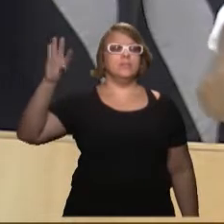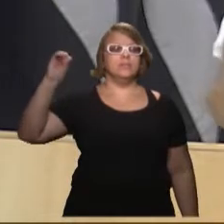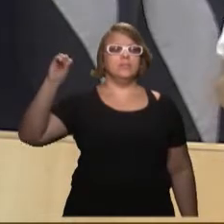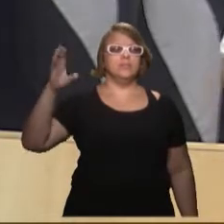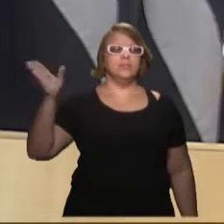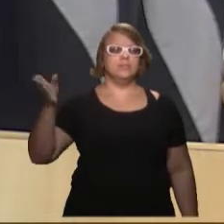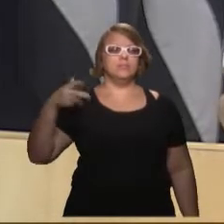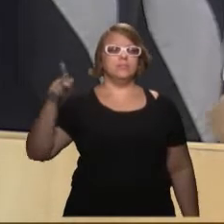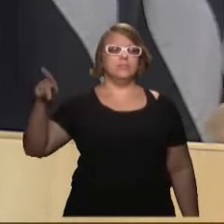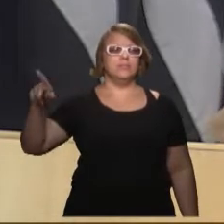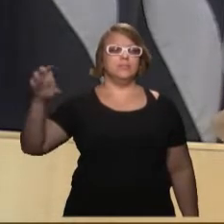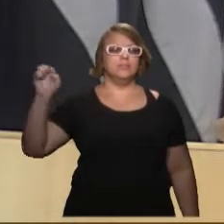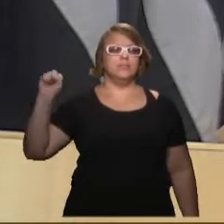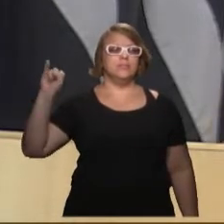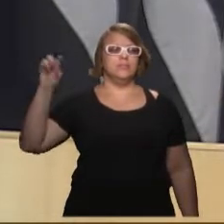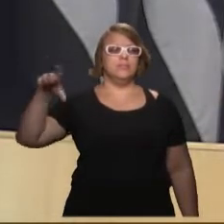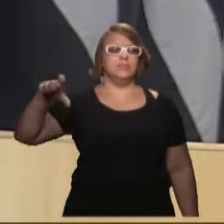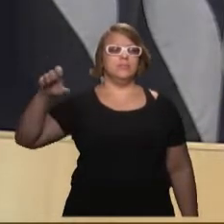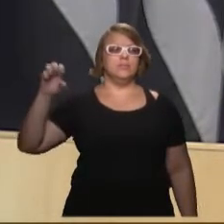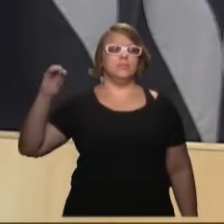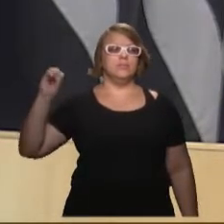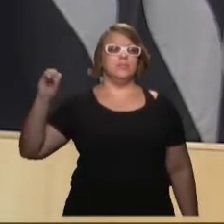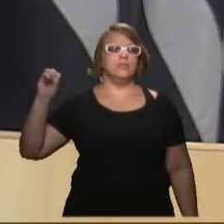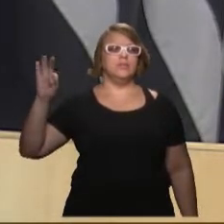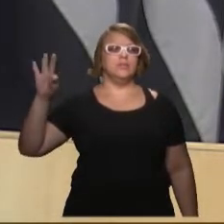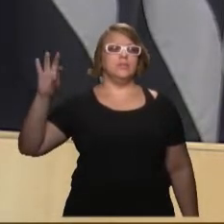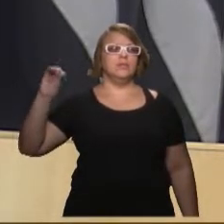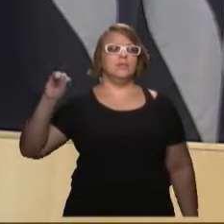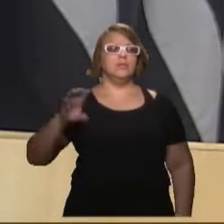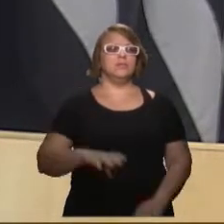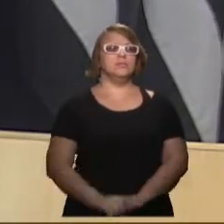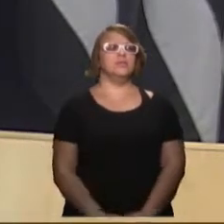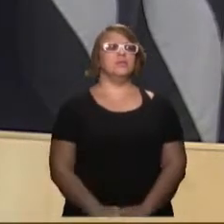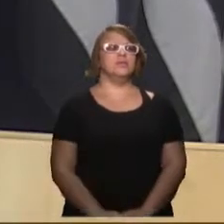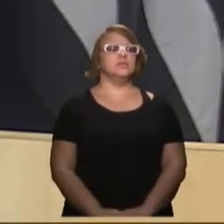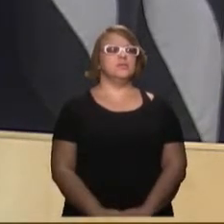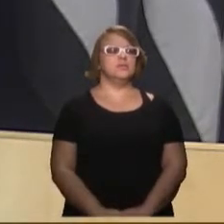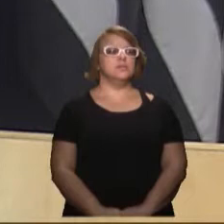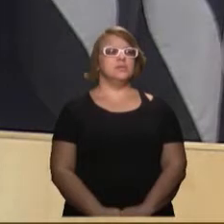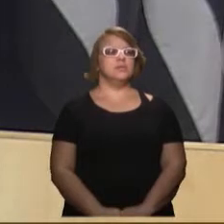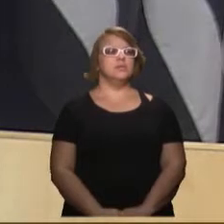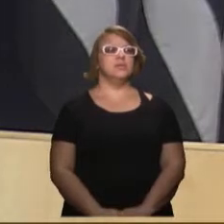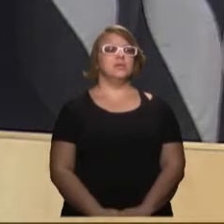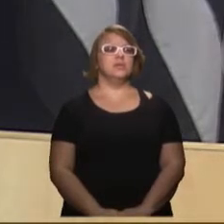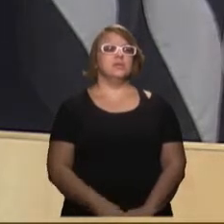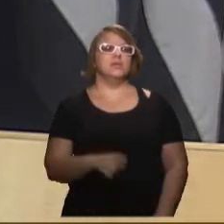desempregado da taxa de inscrição. Mas até então,